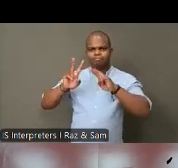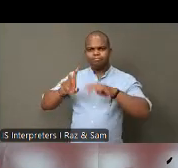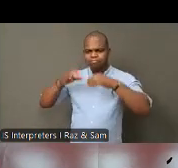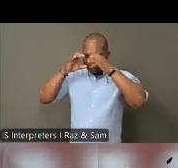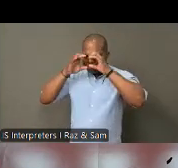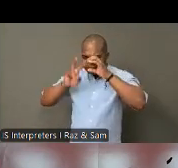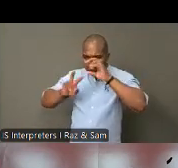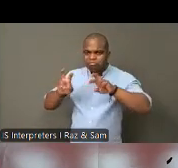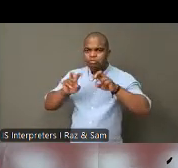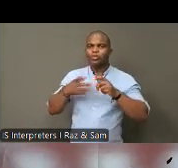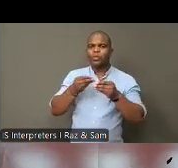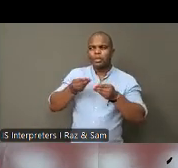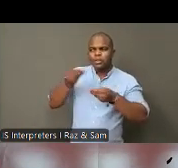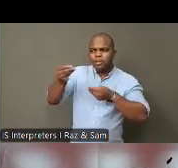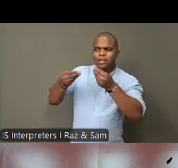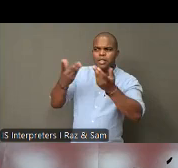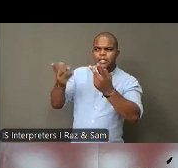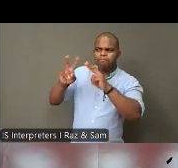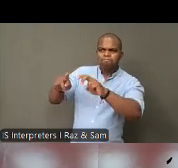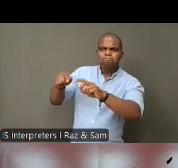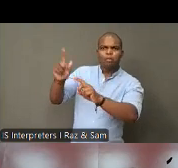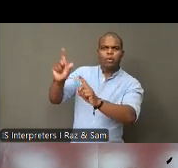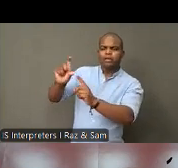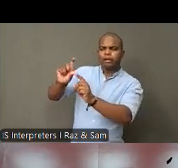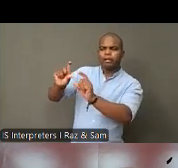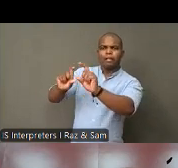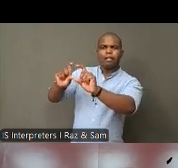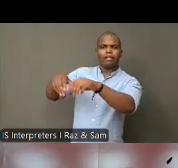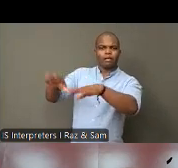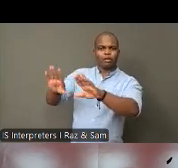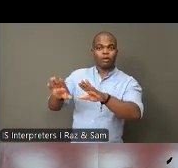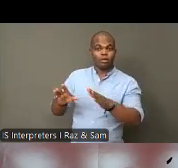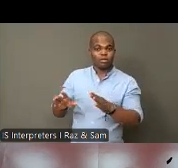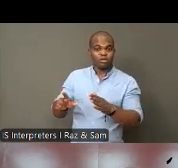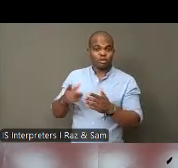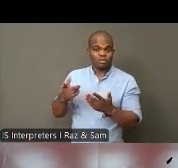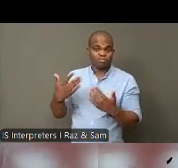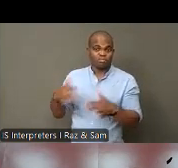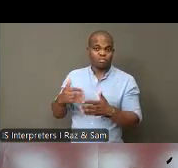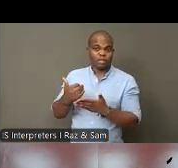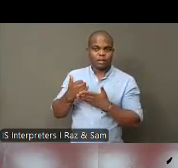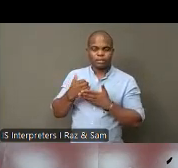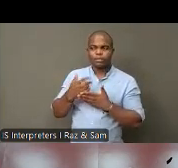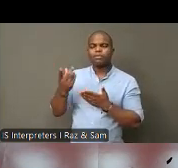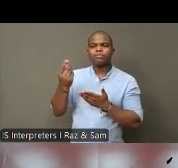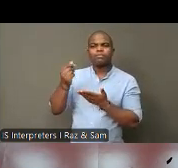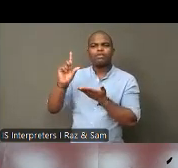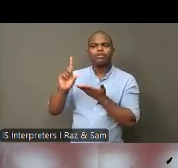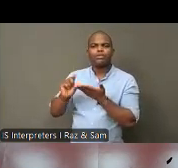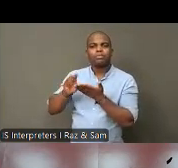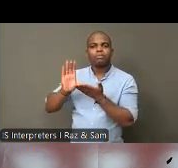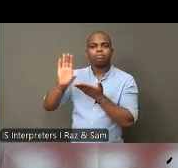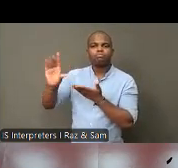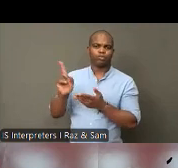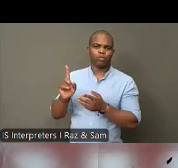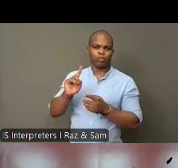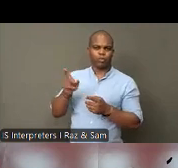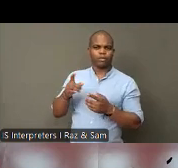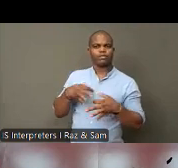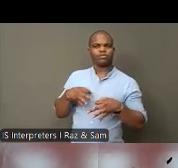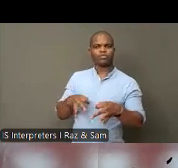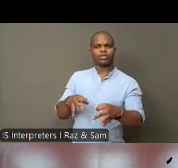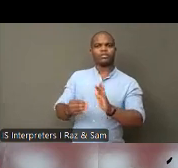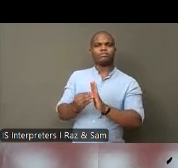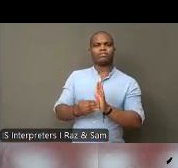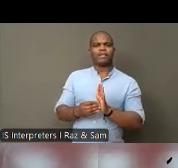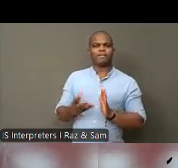dos fundos estratégicos e um dos programas que eu quero destacar aqui é o nosso programa para eliminar